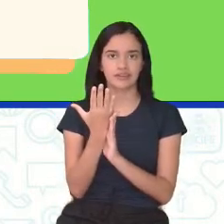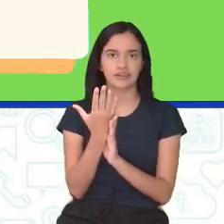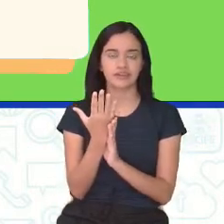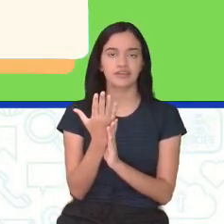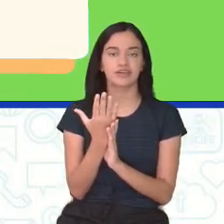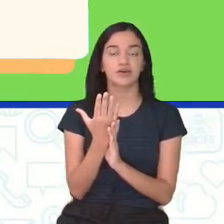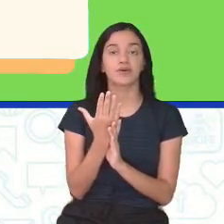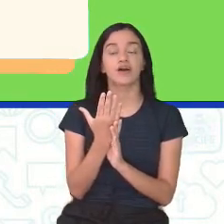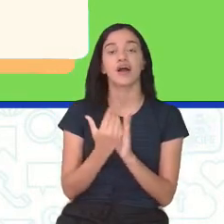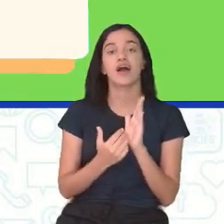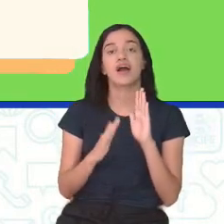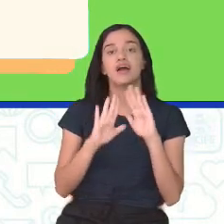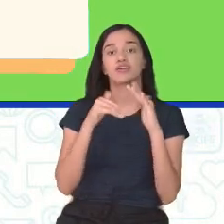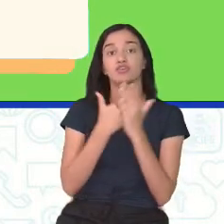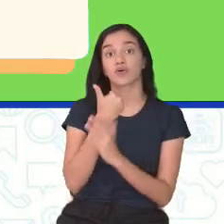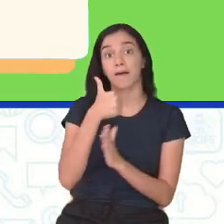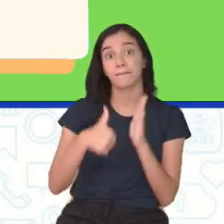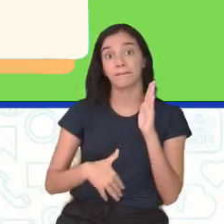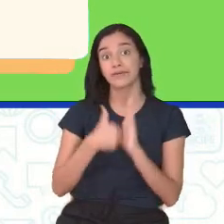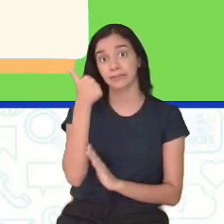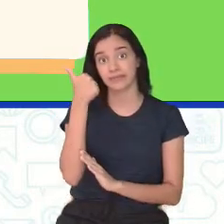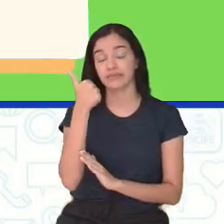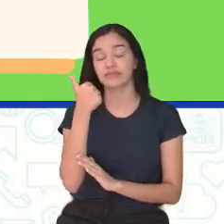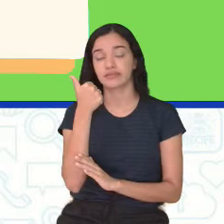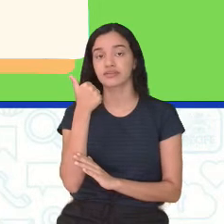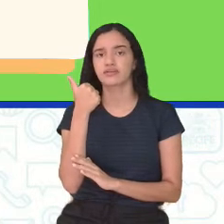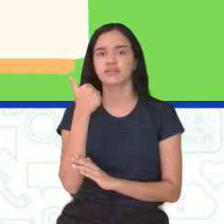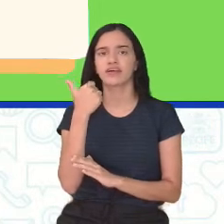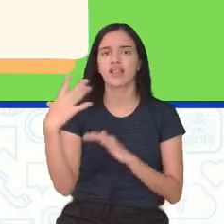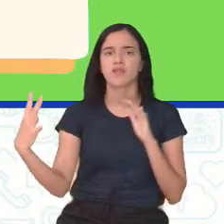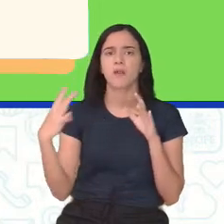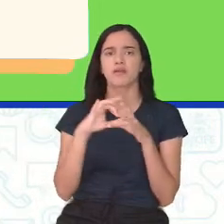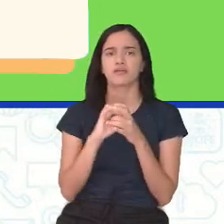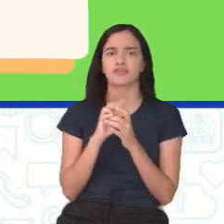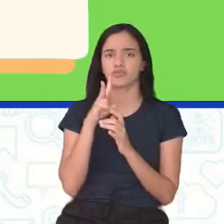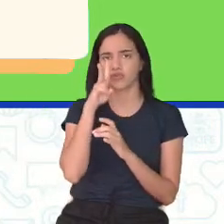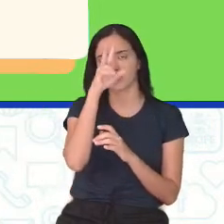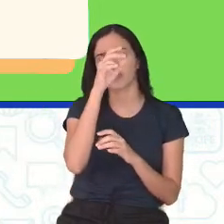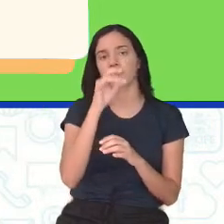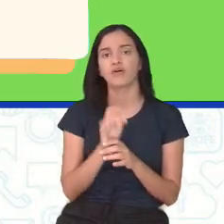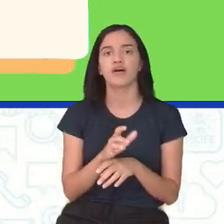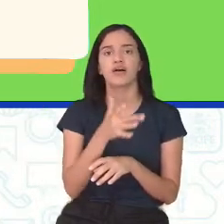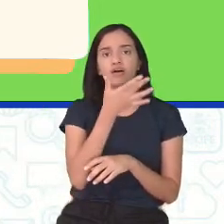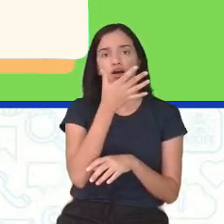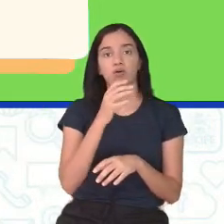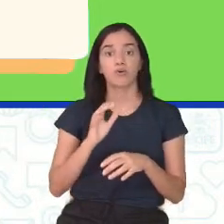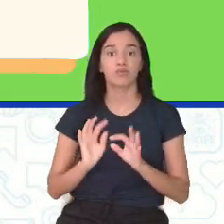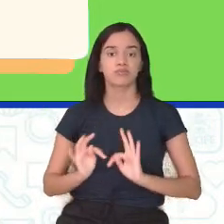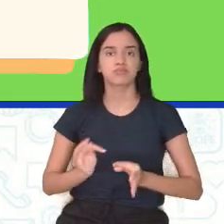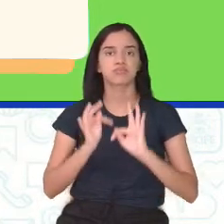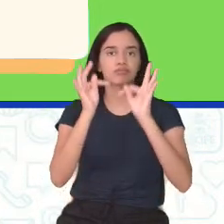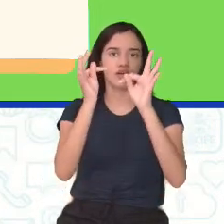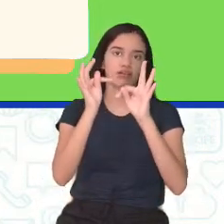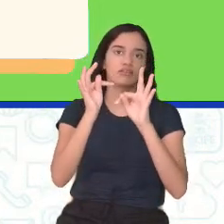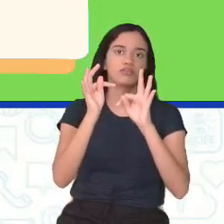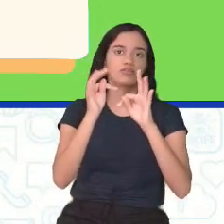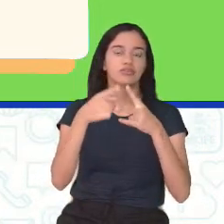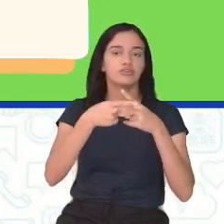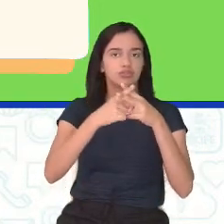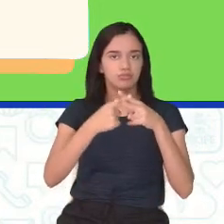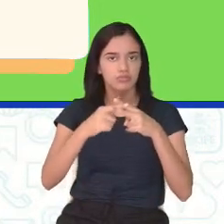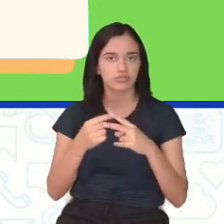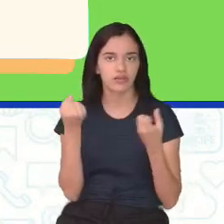essa primeira escola. E aí tem uma ligação também muito forte com os primeiros aparelhos que foram criados nessa época,